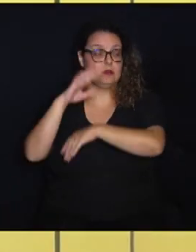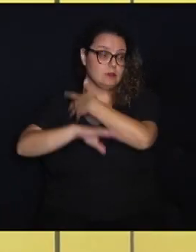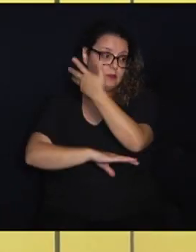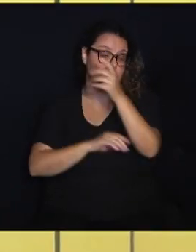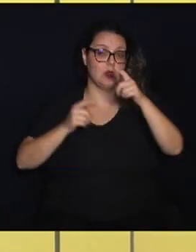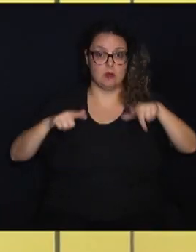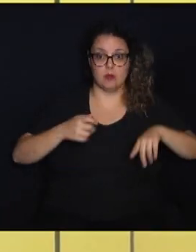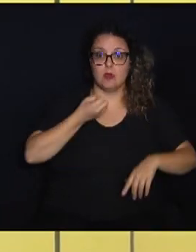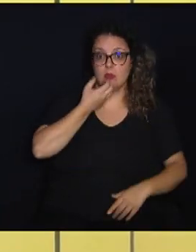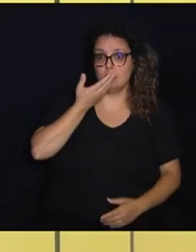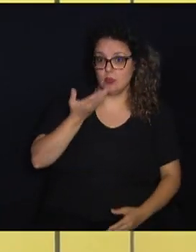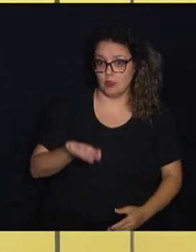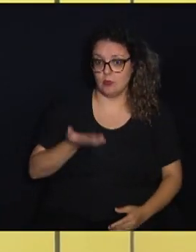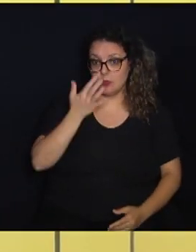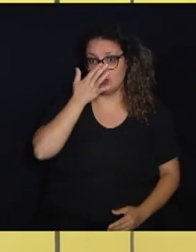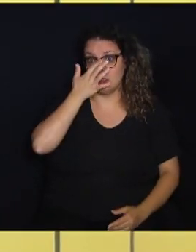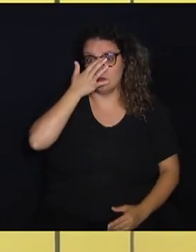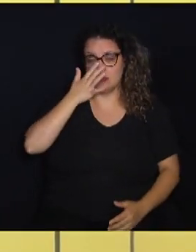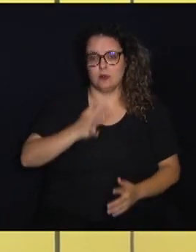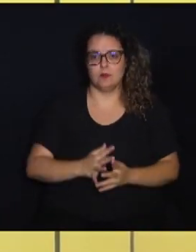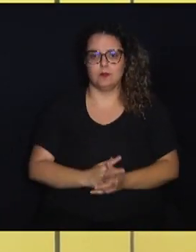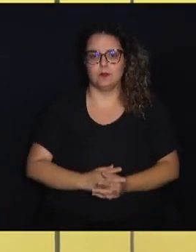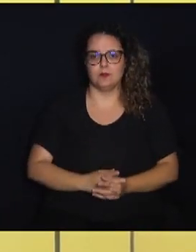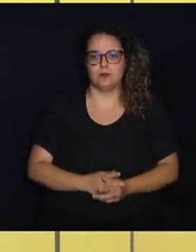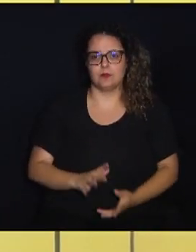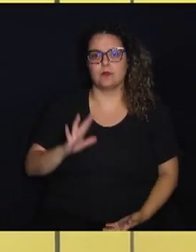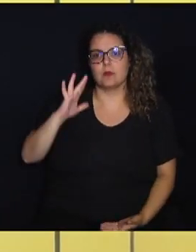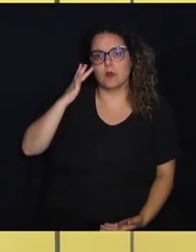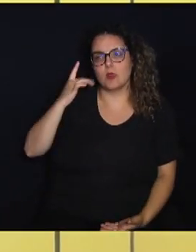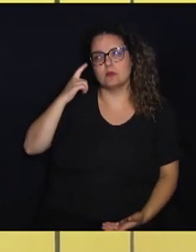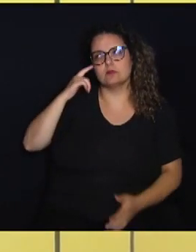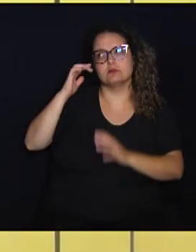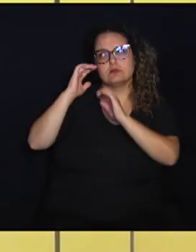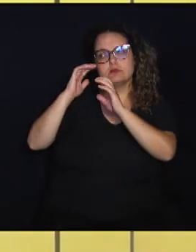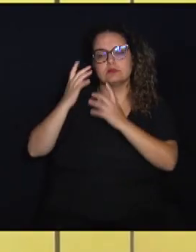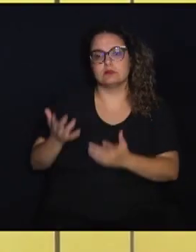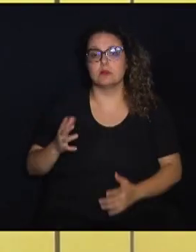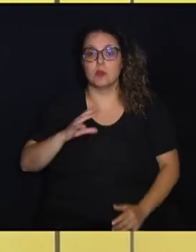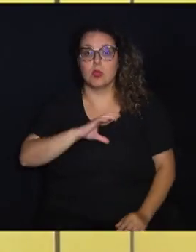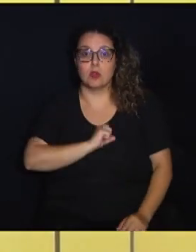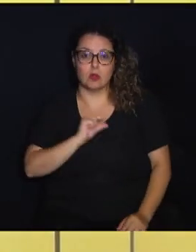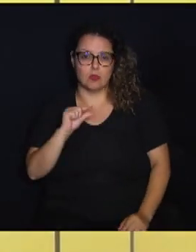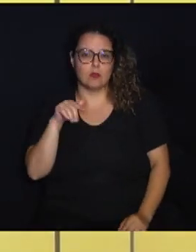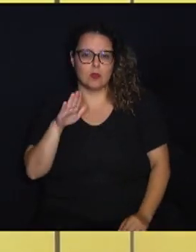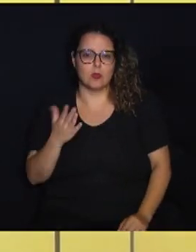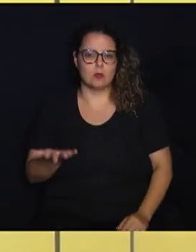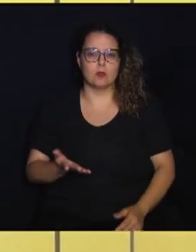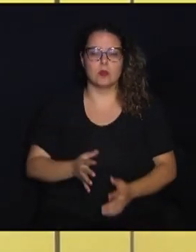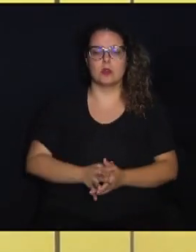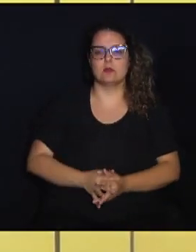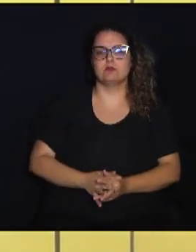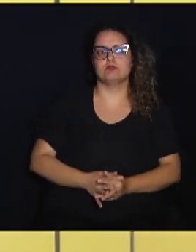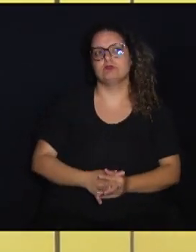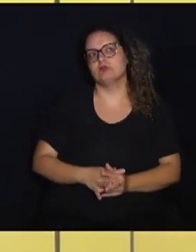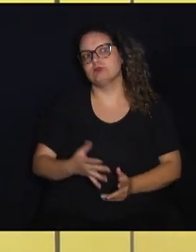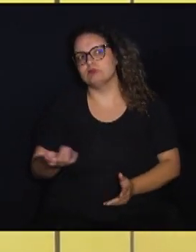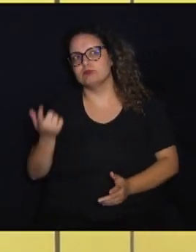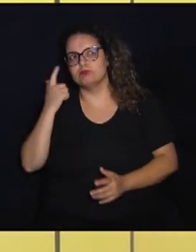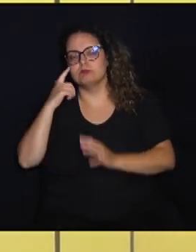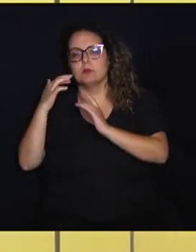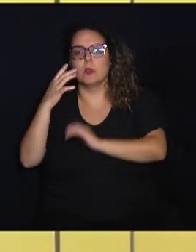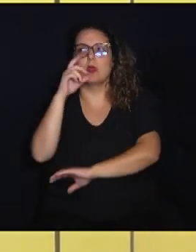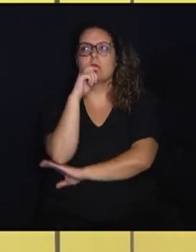bons para isso. Mas eu acho que a gente também pode pensar o que a gente gosta um pouco mais. Vamos pensar assim, eu